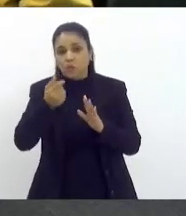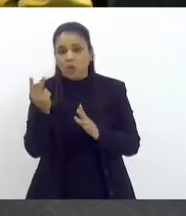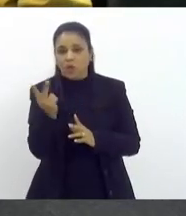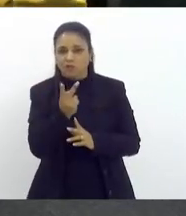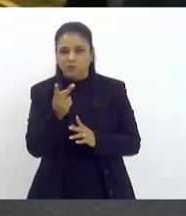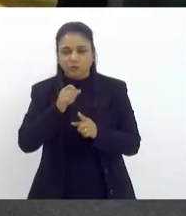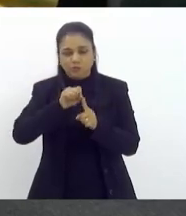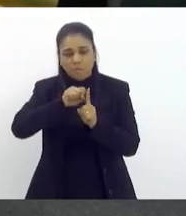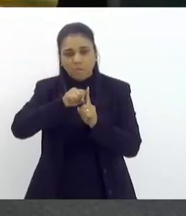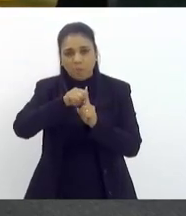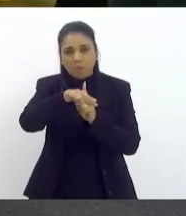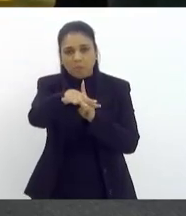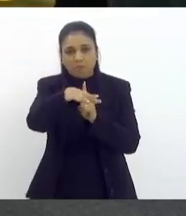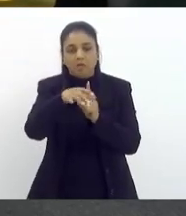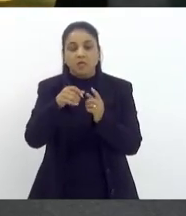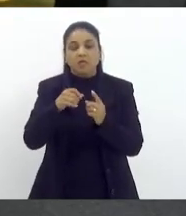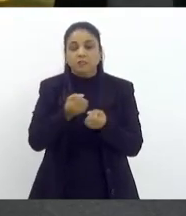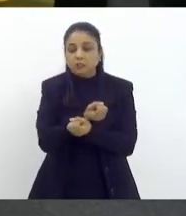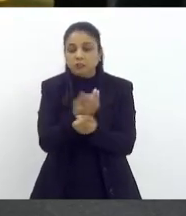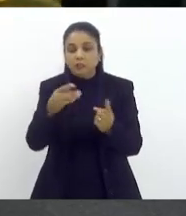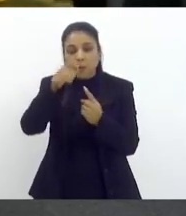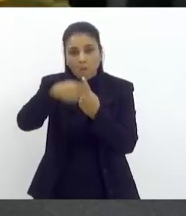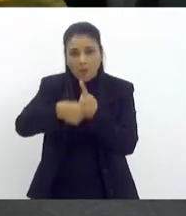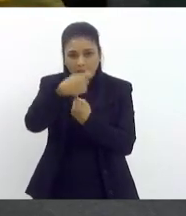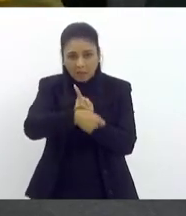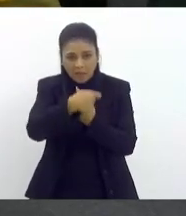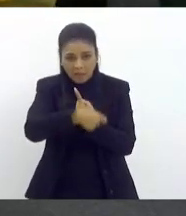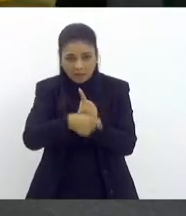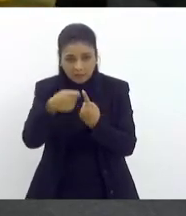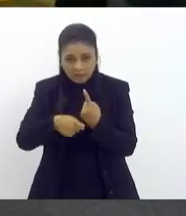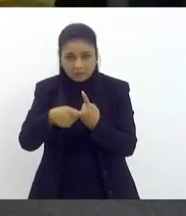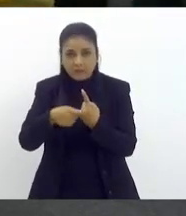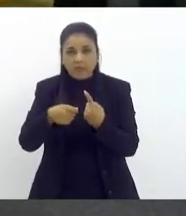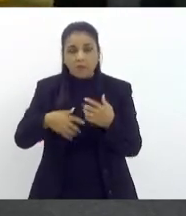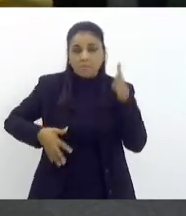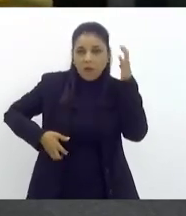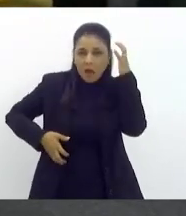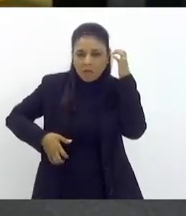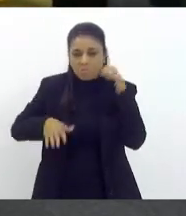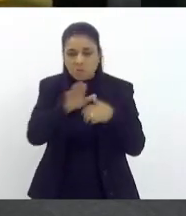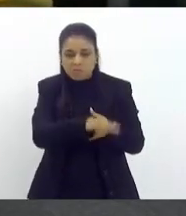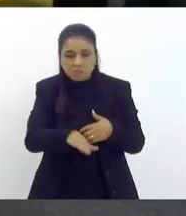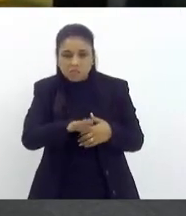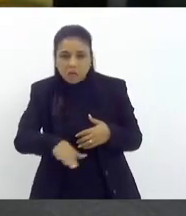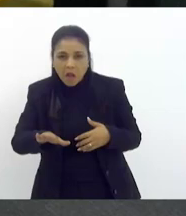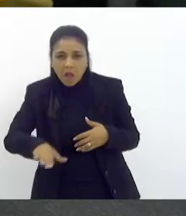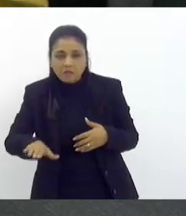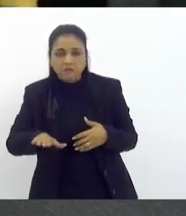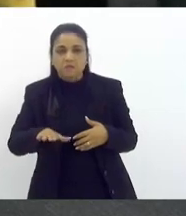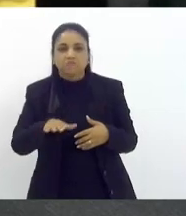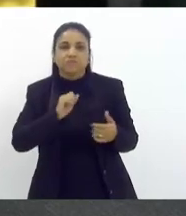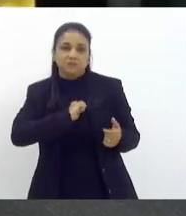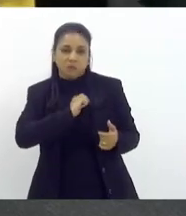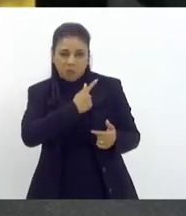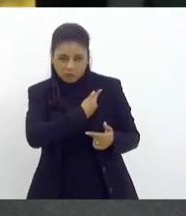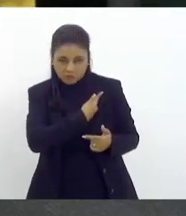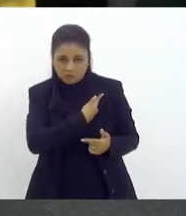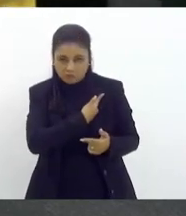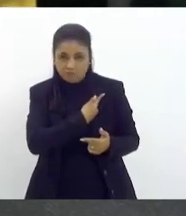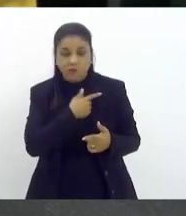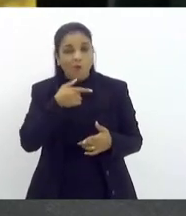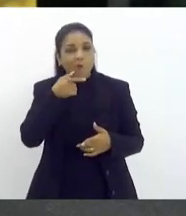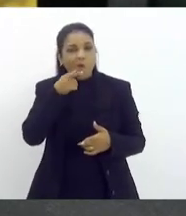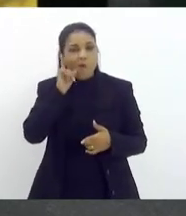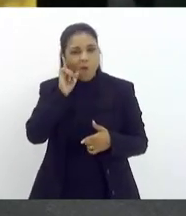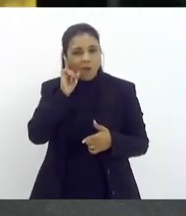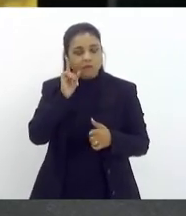que distribuiam banana e macaquinho para as crianças negras no município de São Gonçalo e ontem a gente tomou as